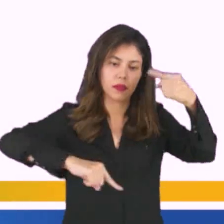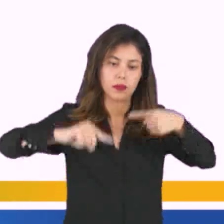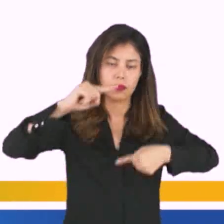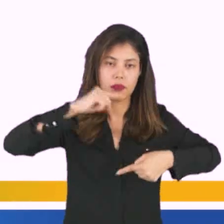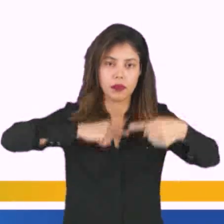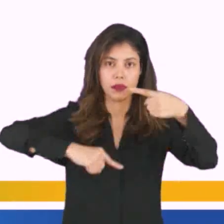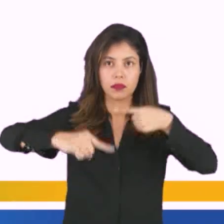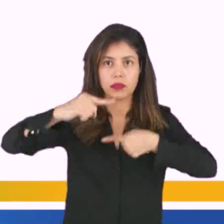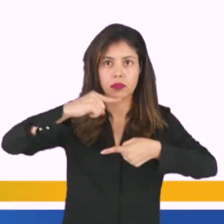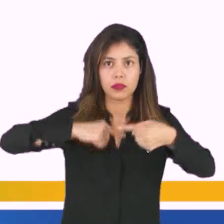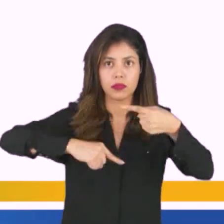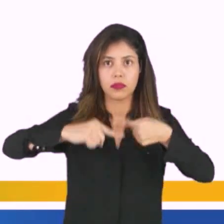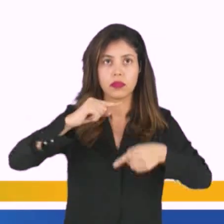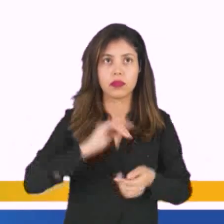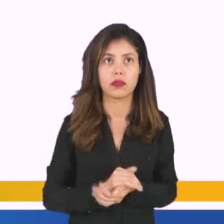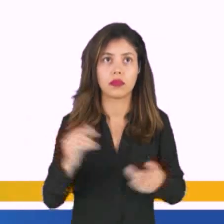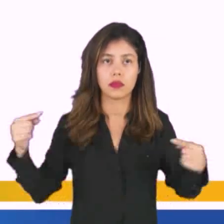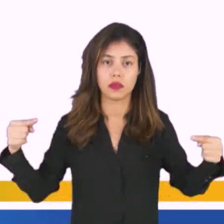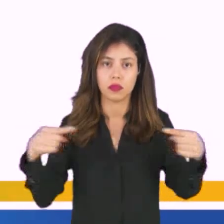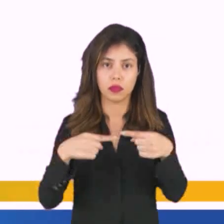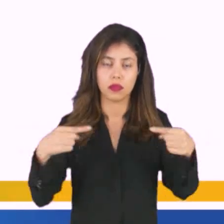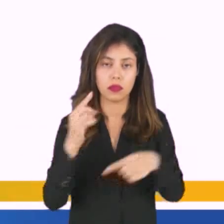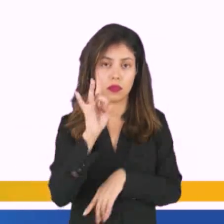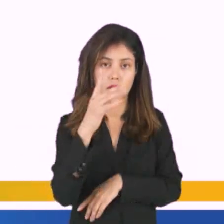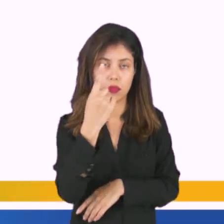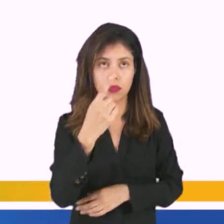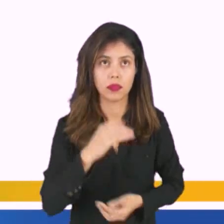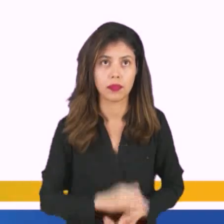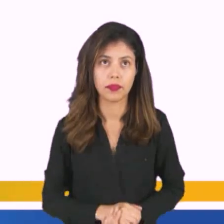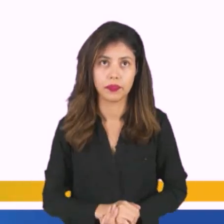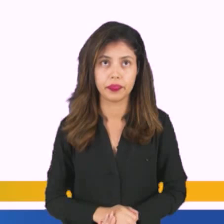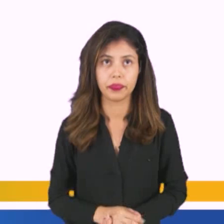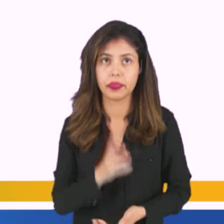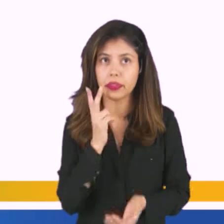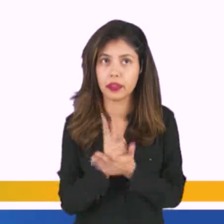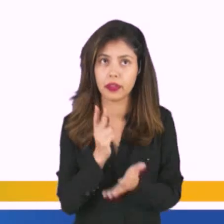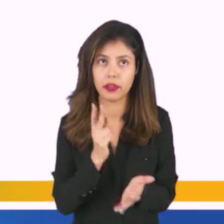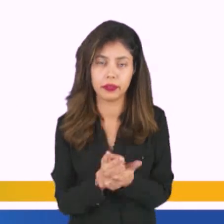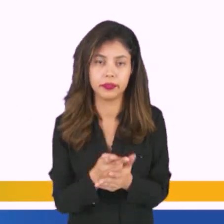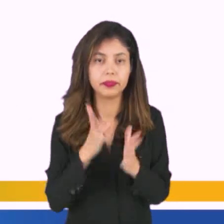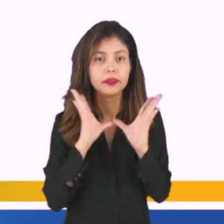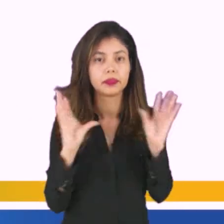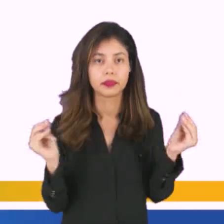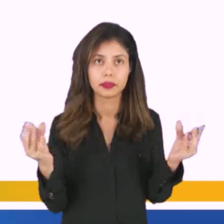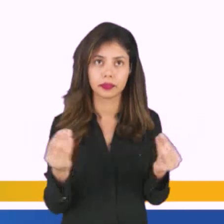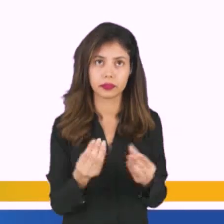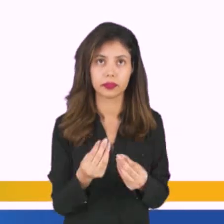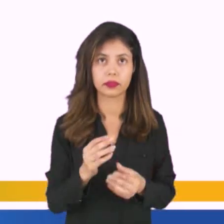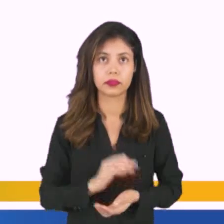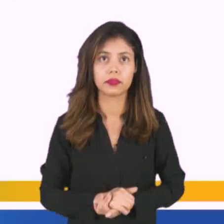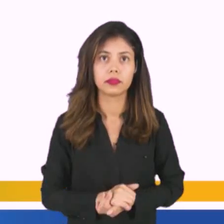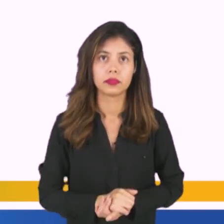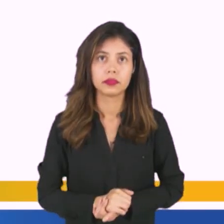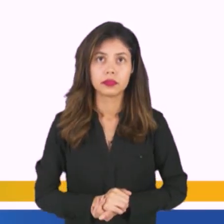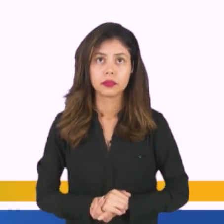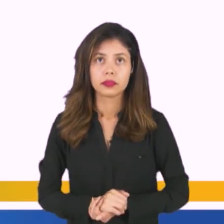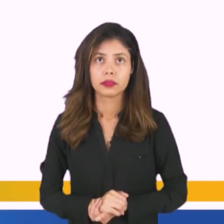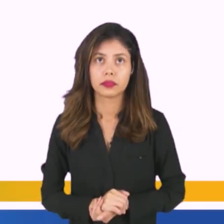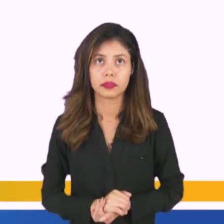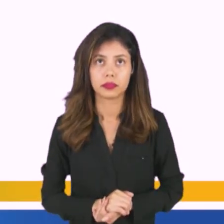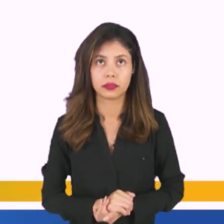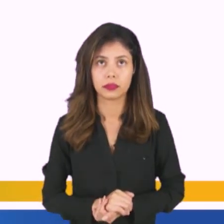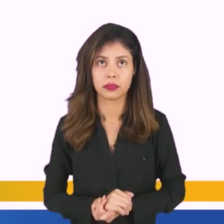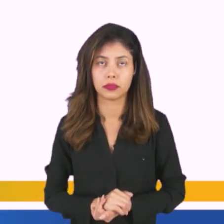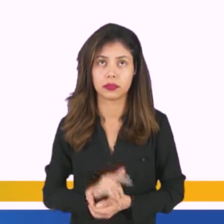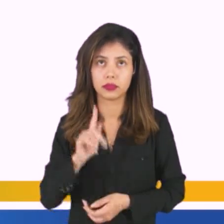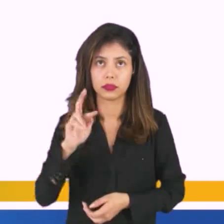ligação simples. Então, é a mesma substância. E também nós temos a